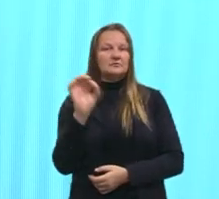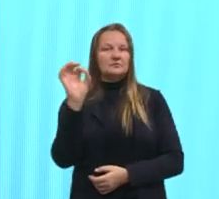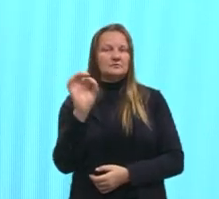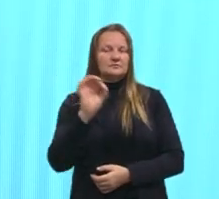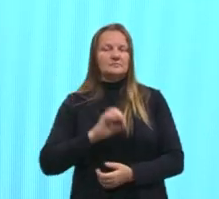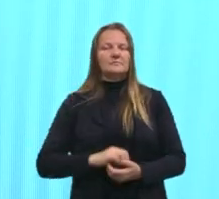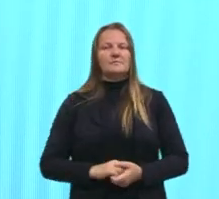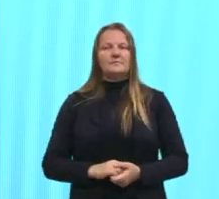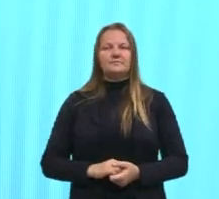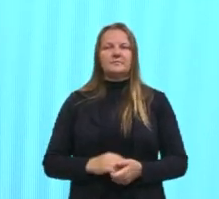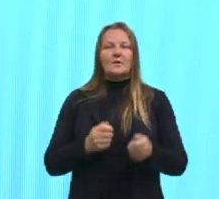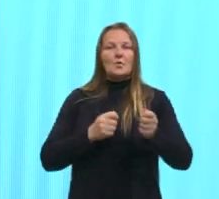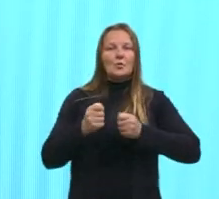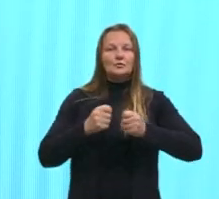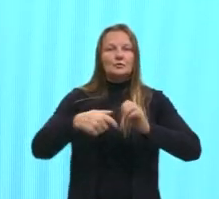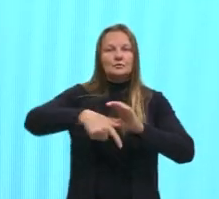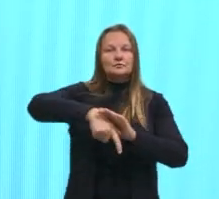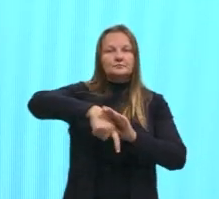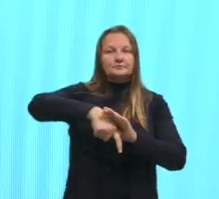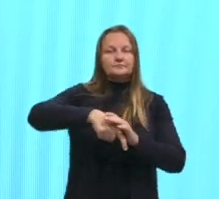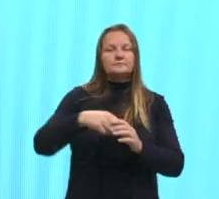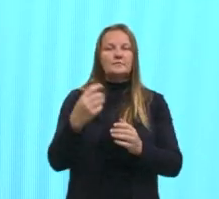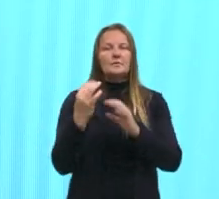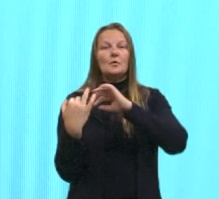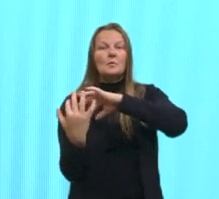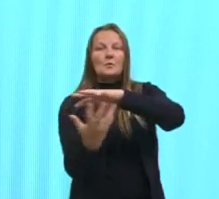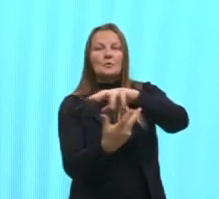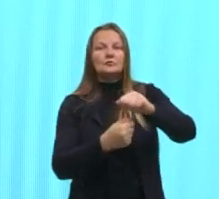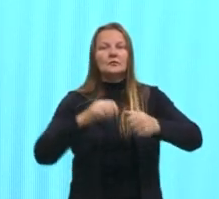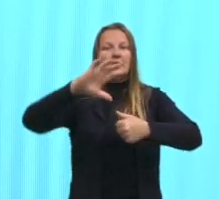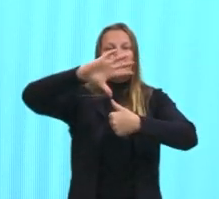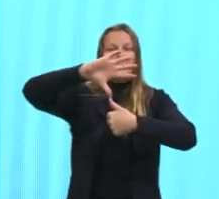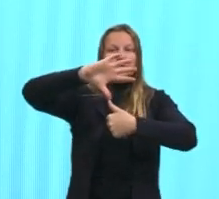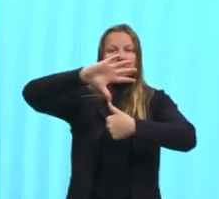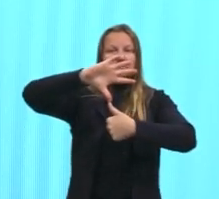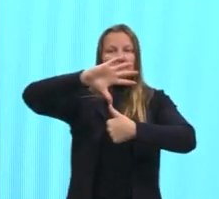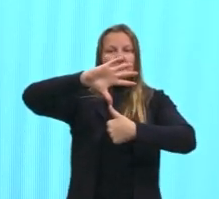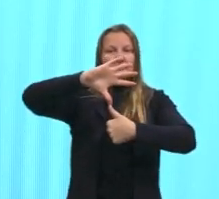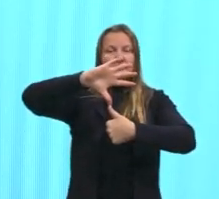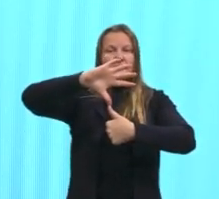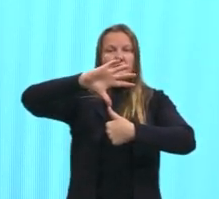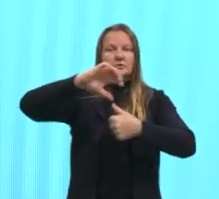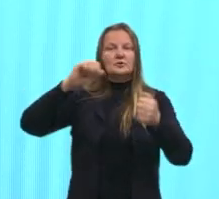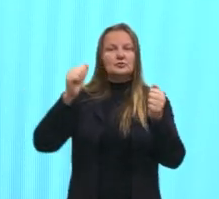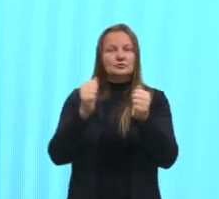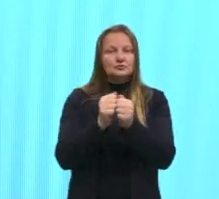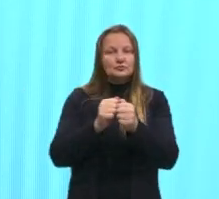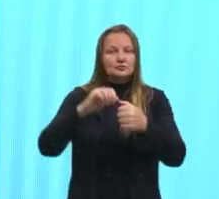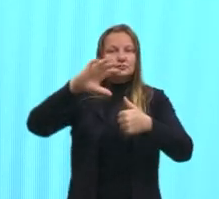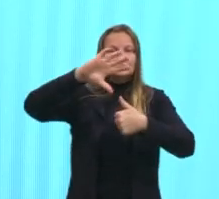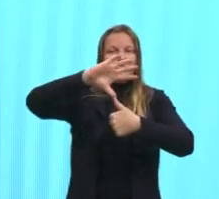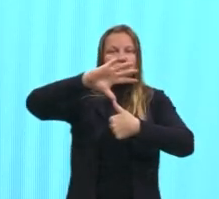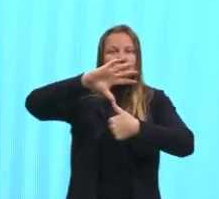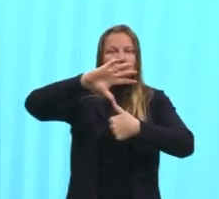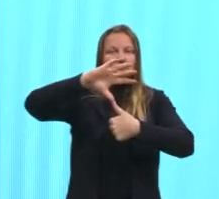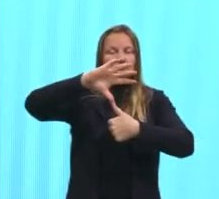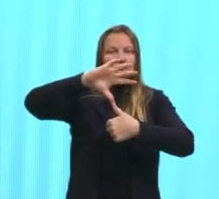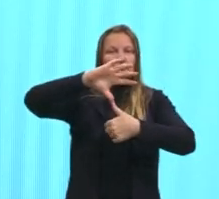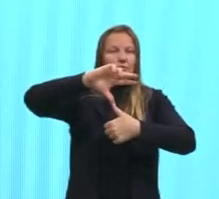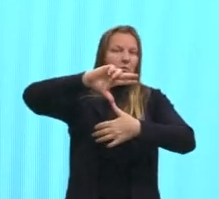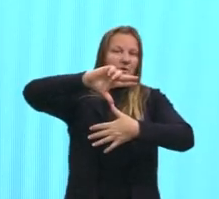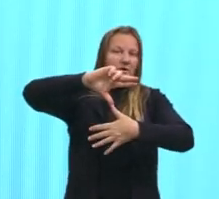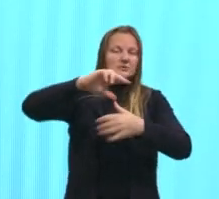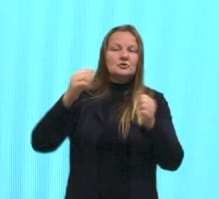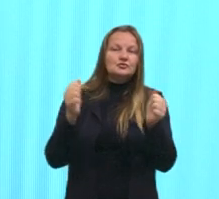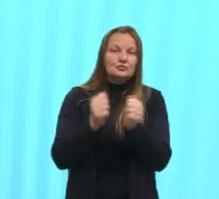né dentro dessa Ótica aí tá América do Norte ó se juntar a América do Norte América Latina